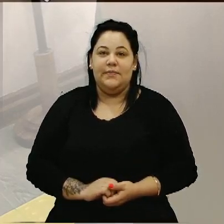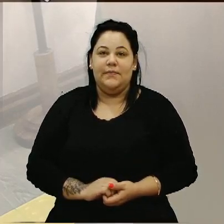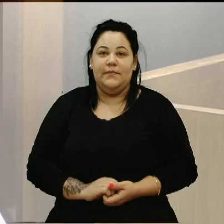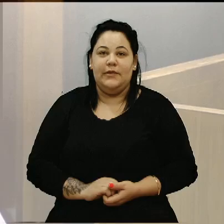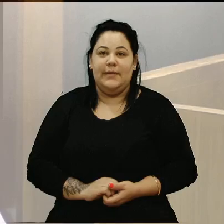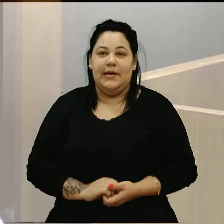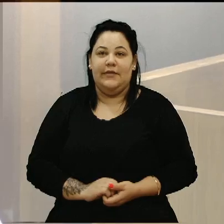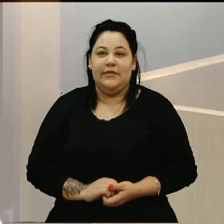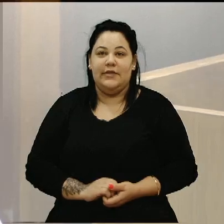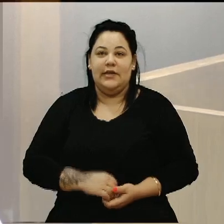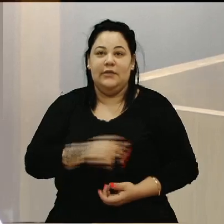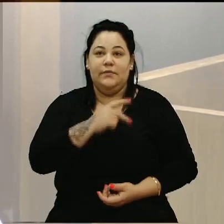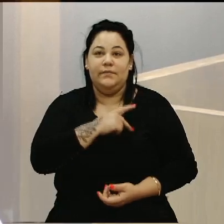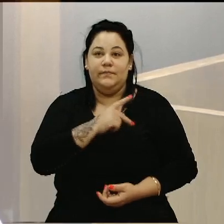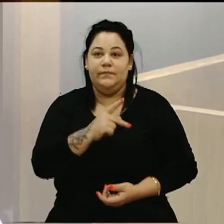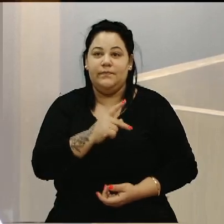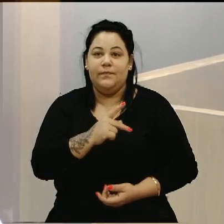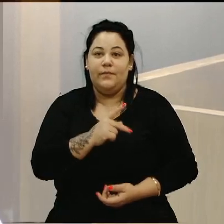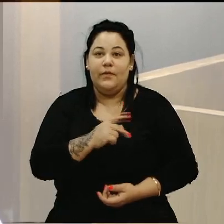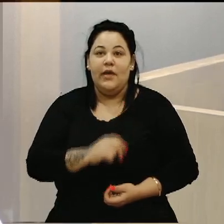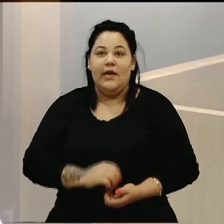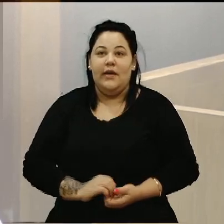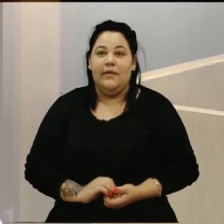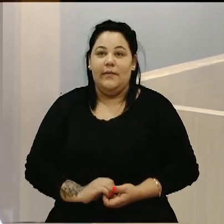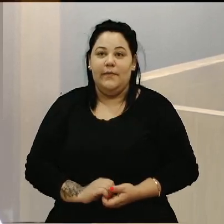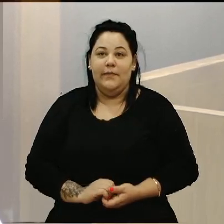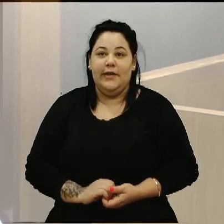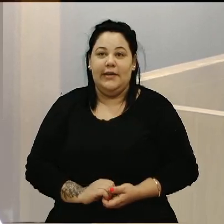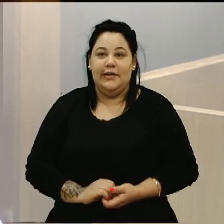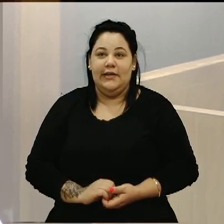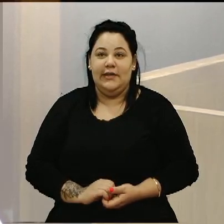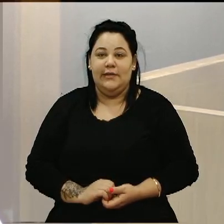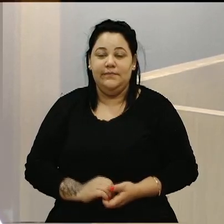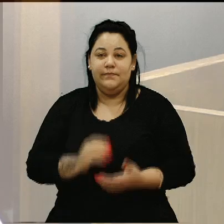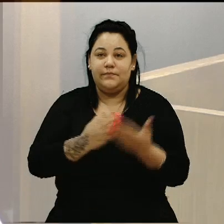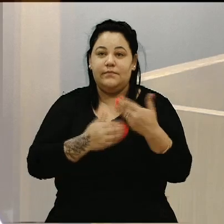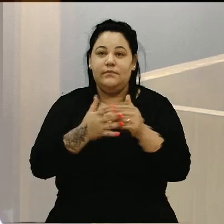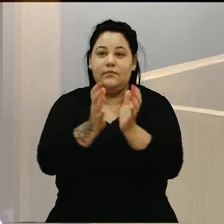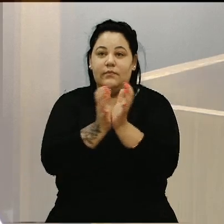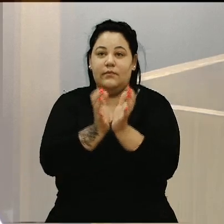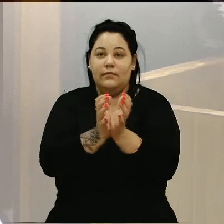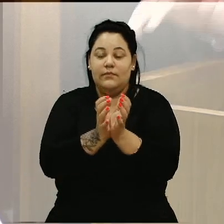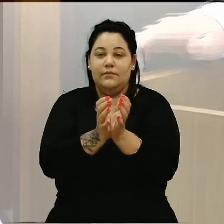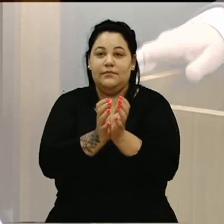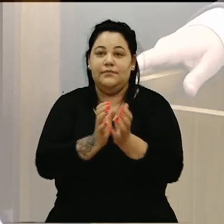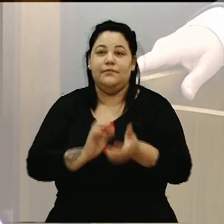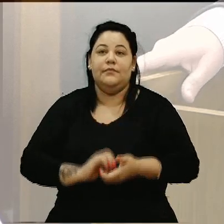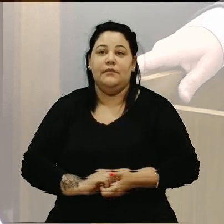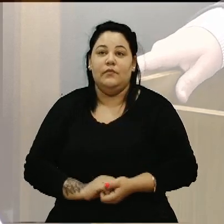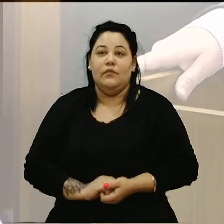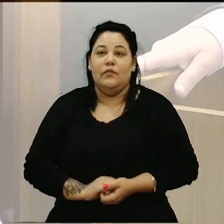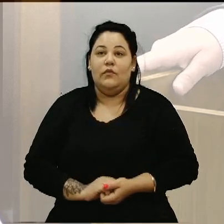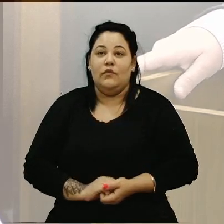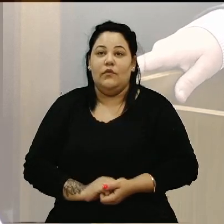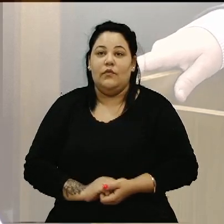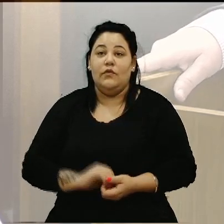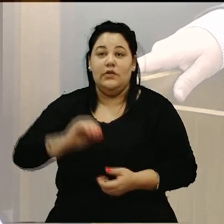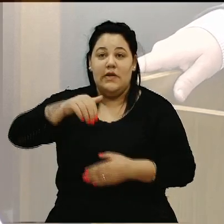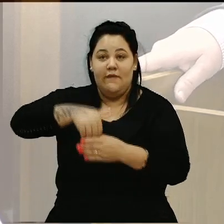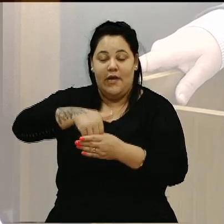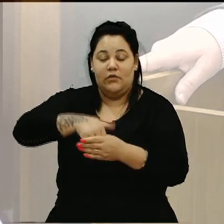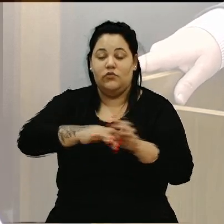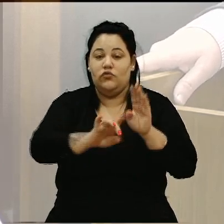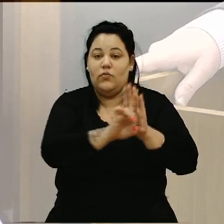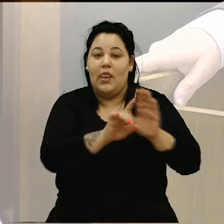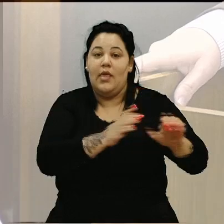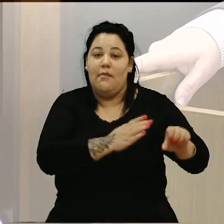Senhora presidente, caros colegas, confesso que fiquei bastante surpreso com esse veto de uma lei